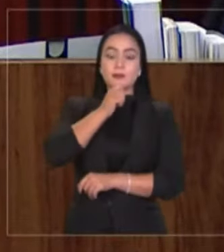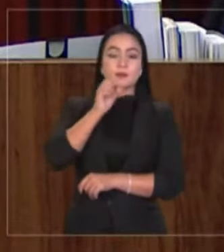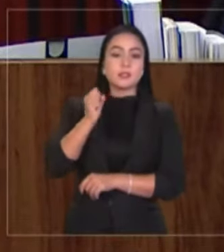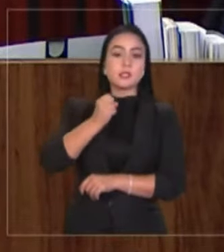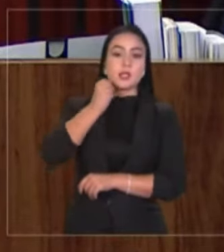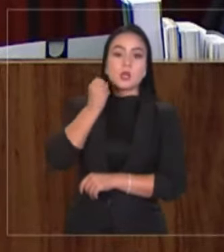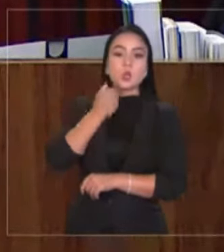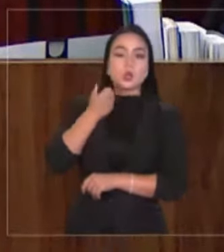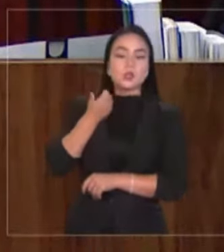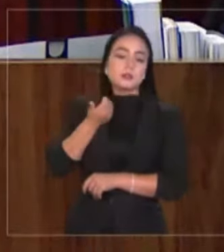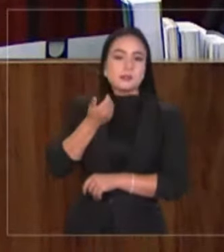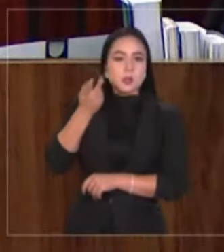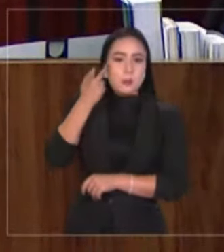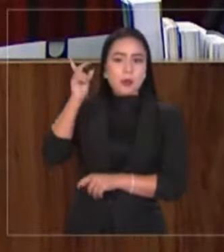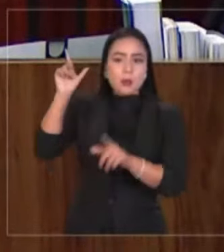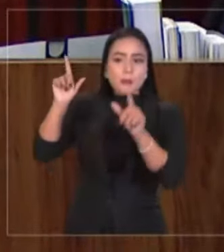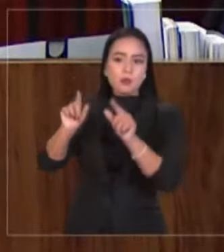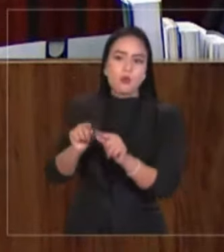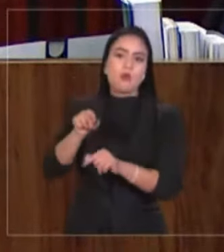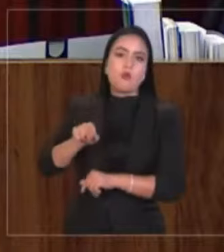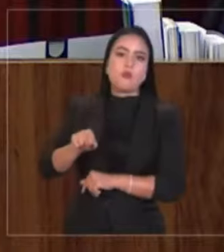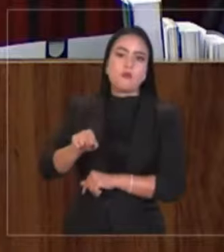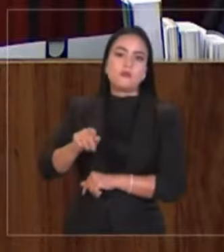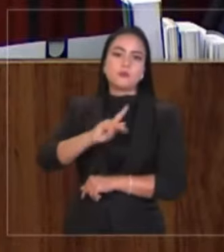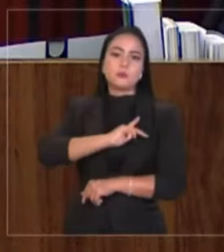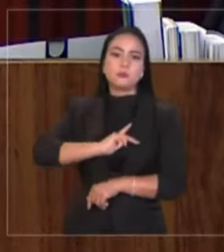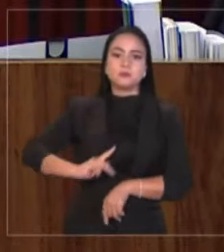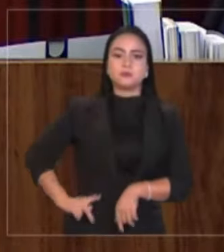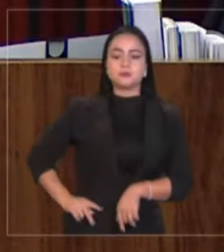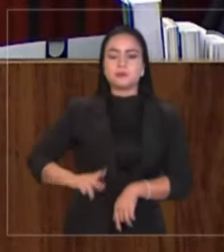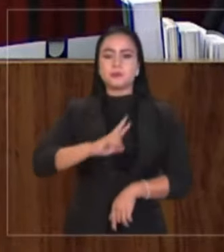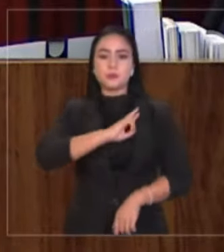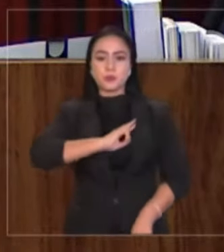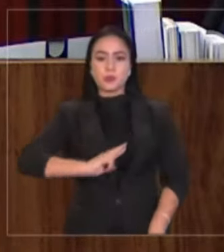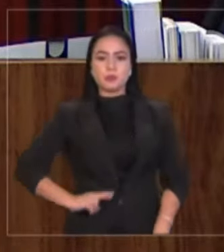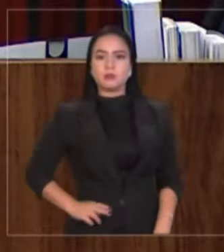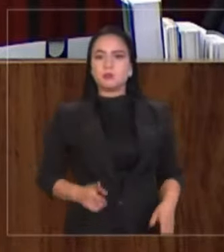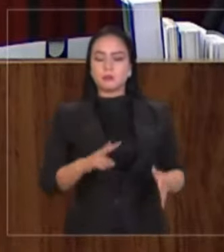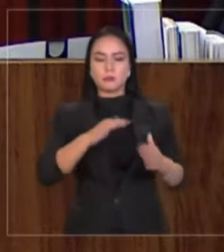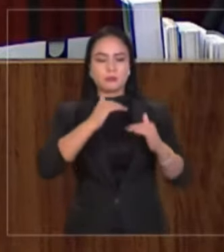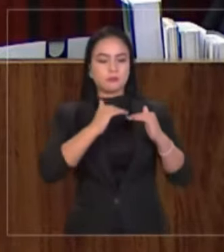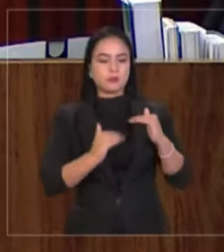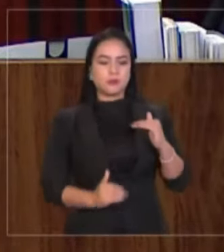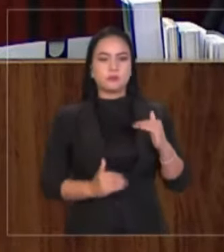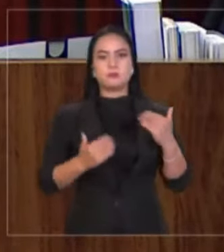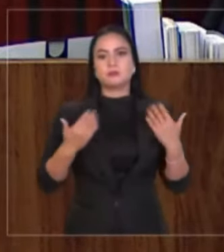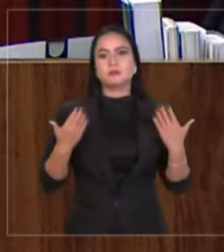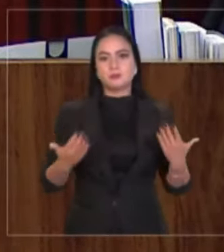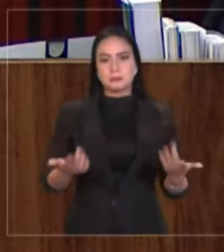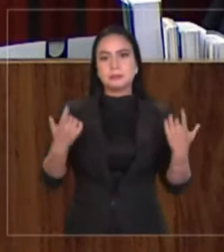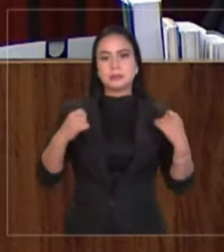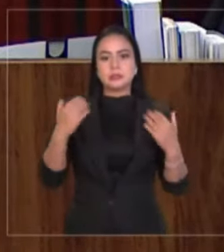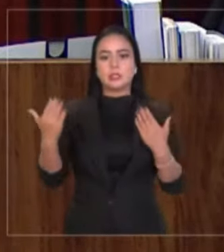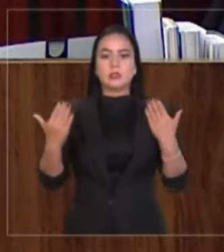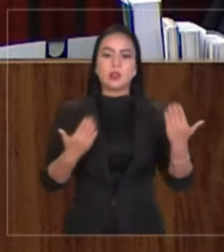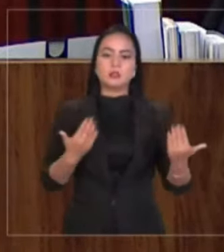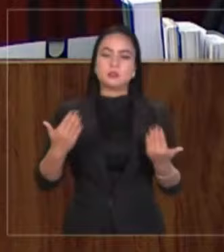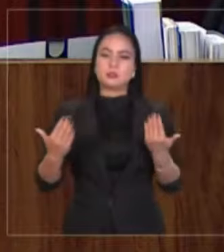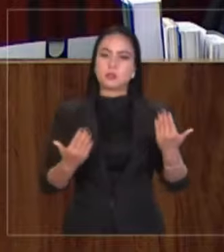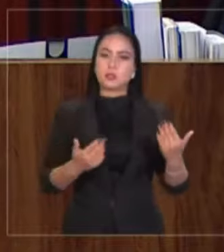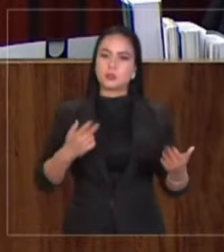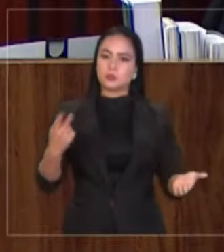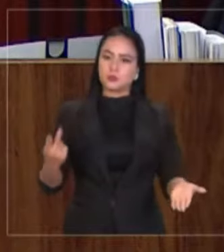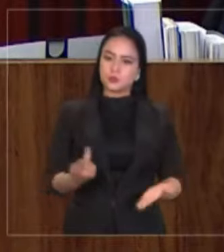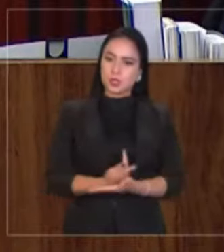menor e para Presidente da República é insignificante Então o que deve ser analisado é se houve fraude se